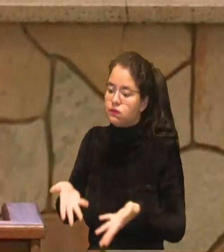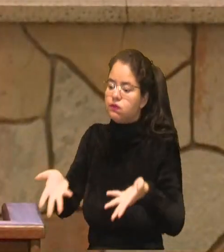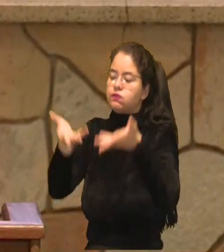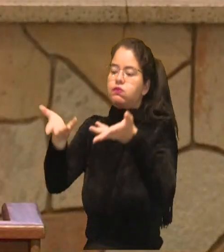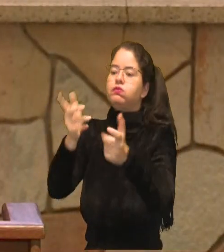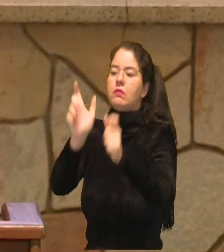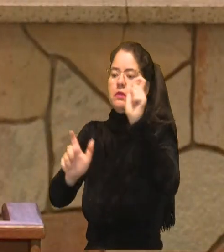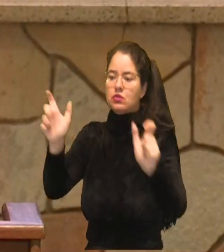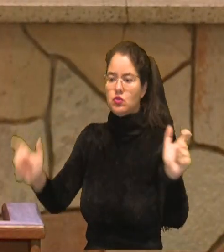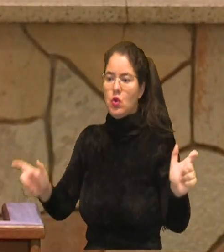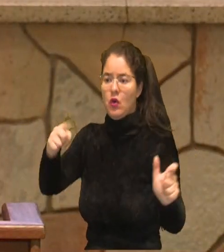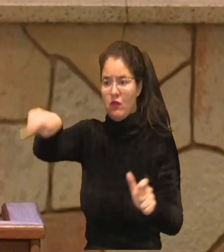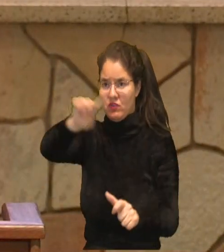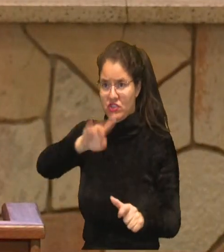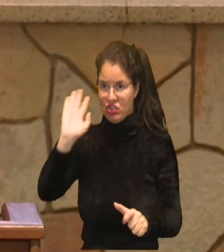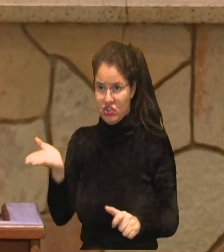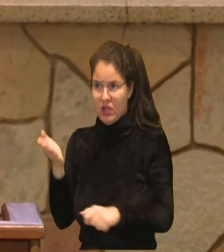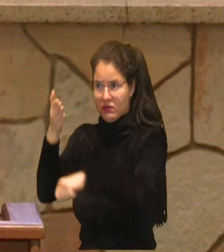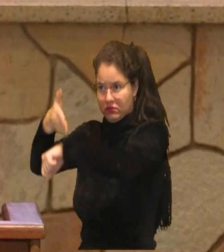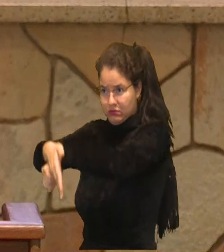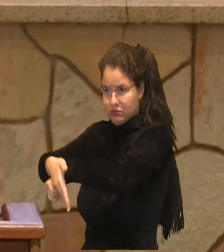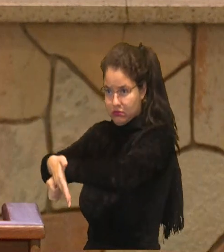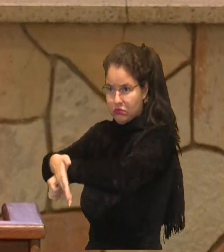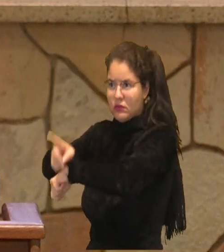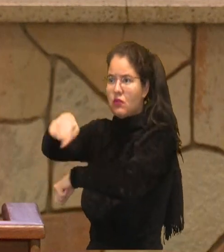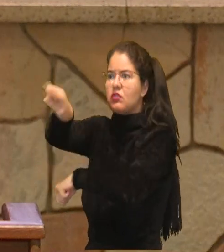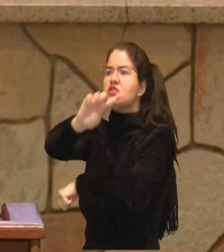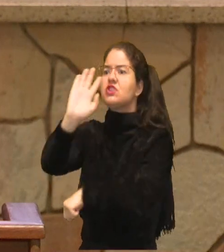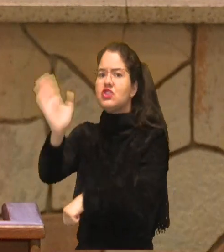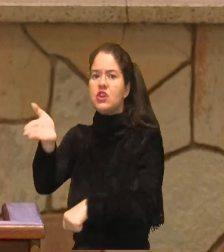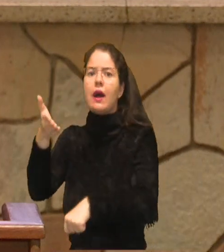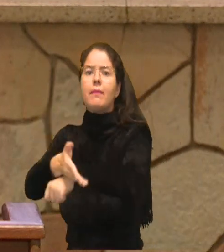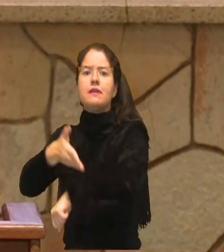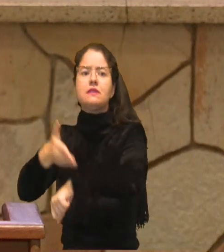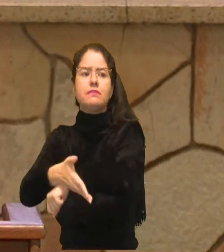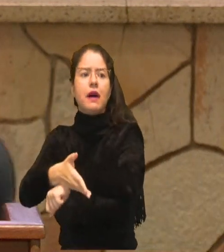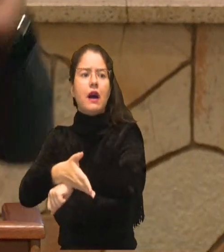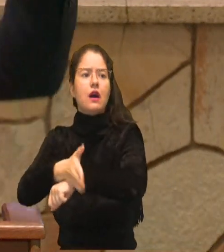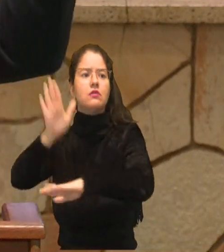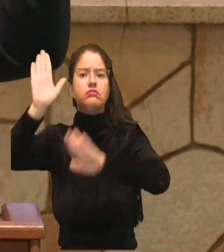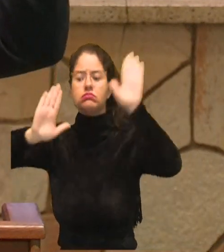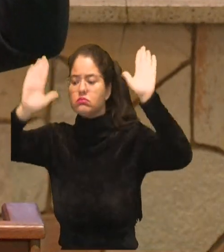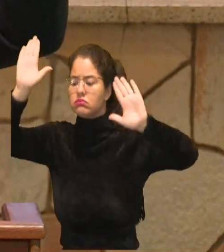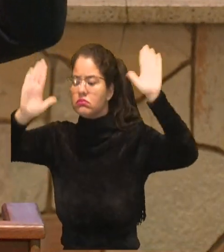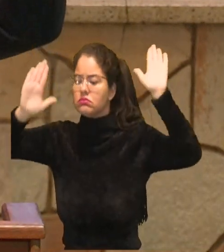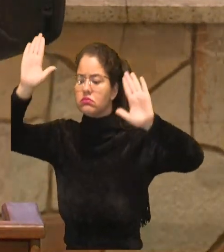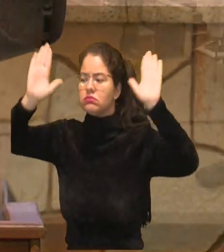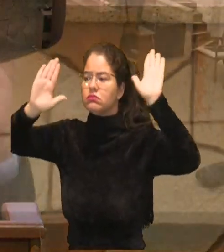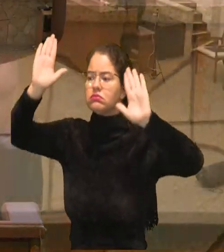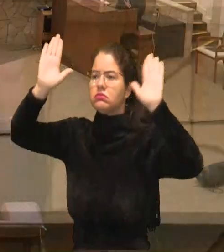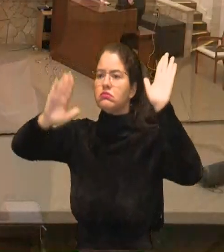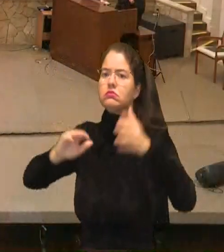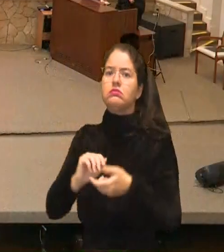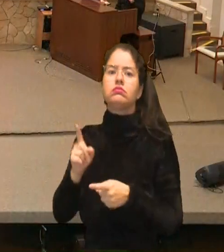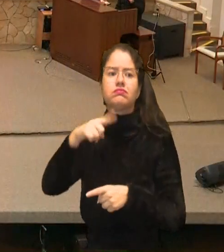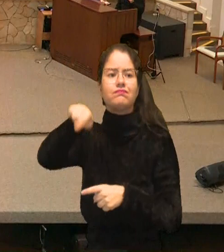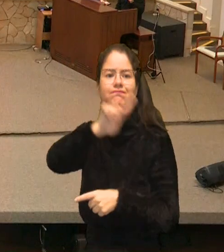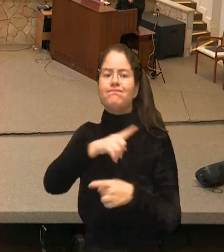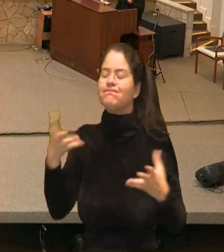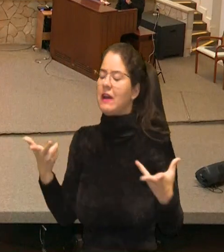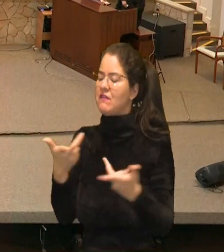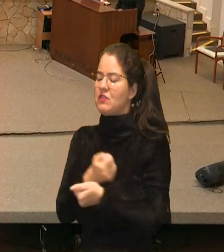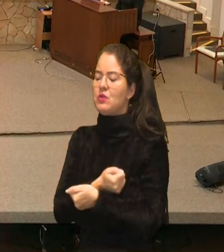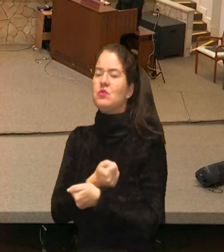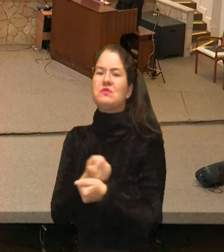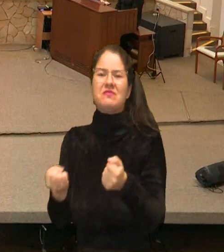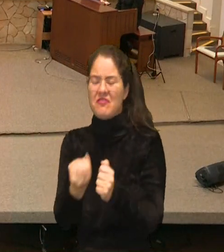que já foram ao campo missionário, quem já esteve aqui em um dos campos missionários da Igreja Memorial? Levante a mão assim. Olha que coisa boa,